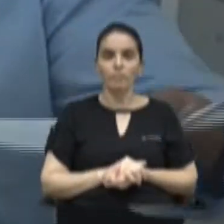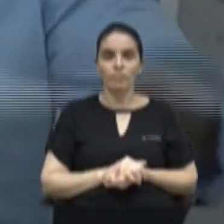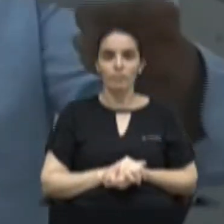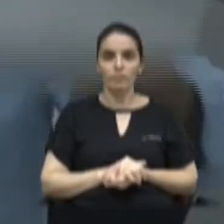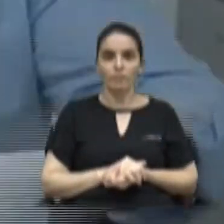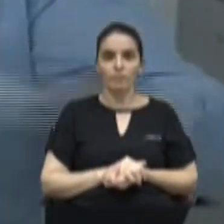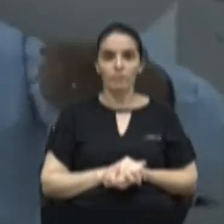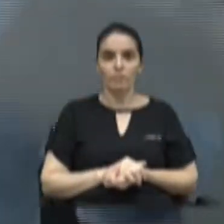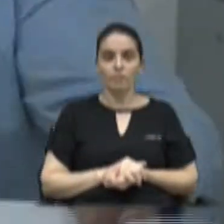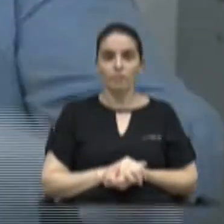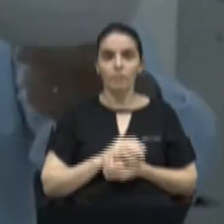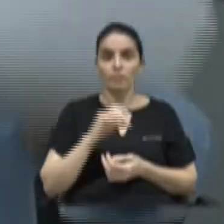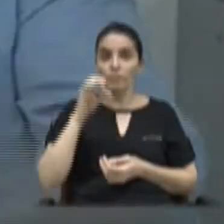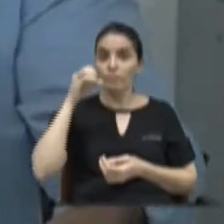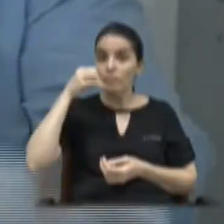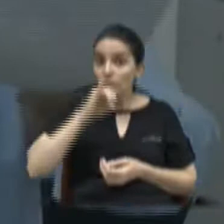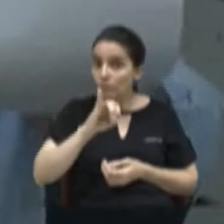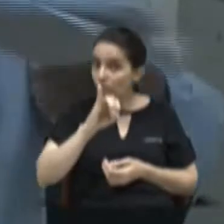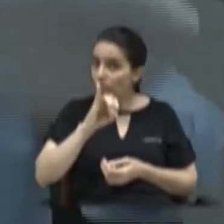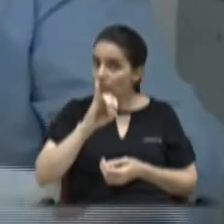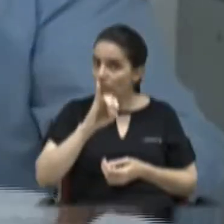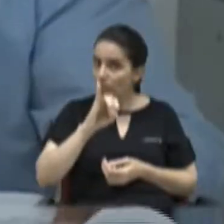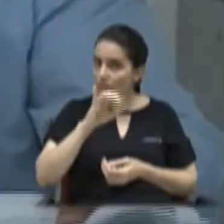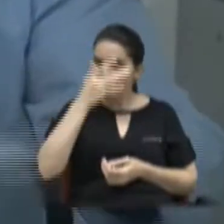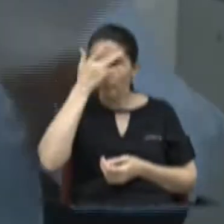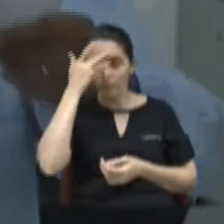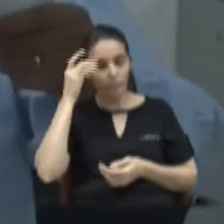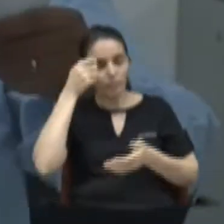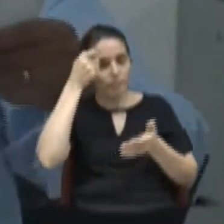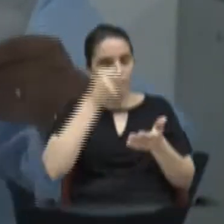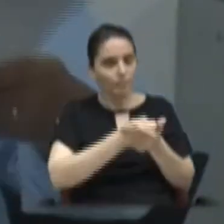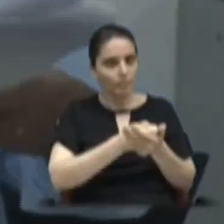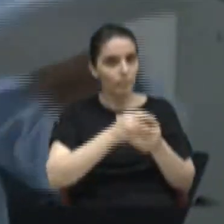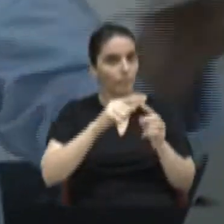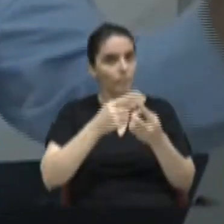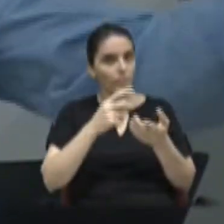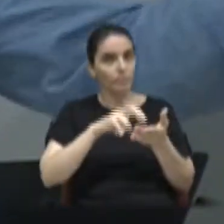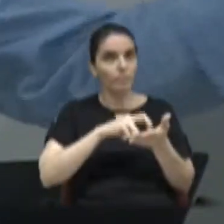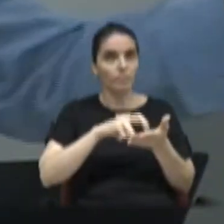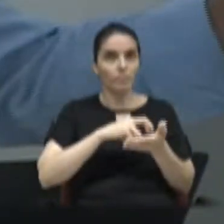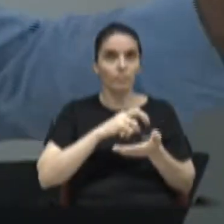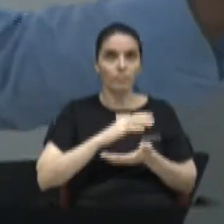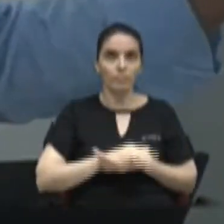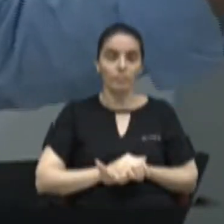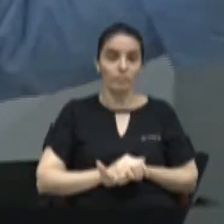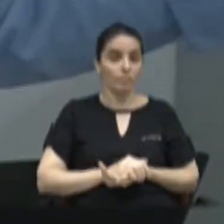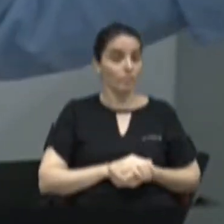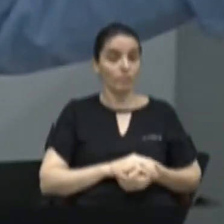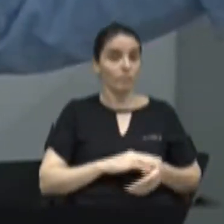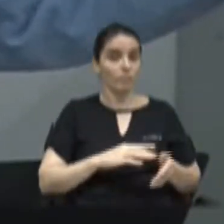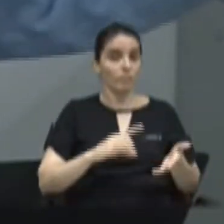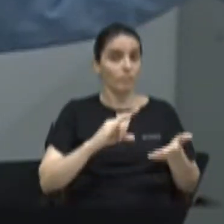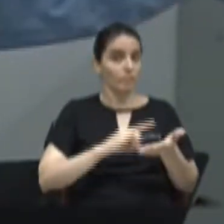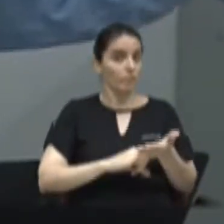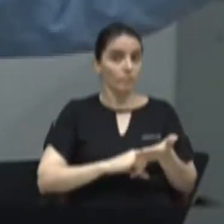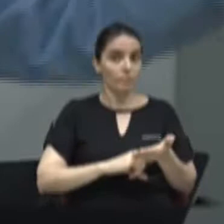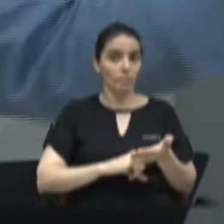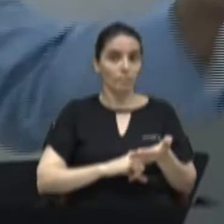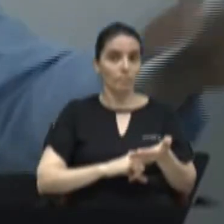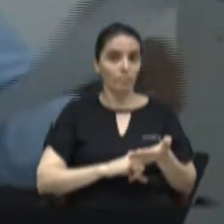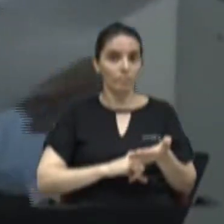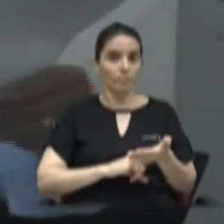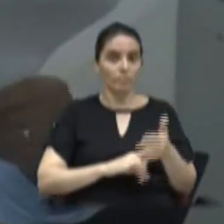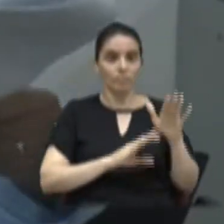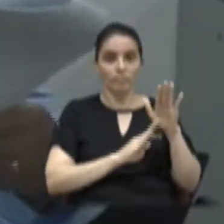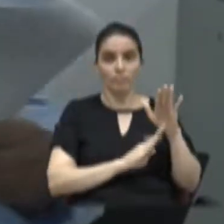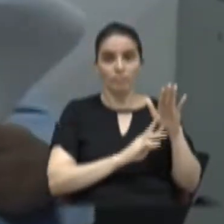Inadimplência, se não pagar a água, não é a tarifa. Agora vamos para a resolução. Está aqui no documento da Odebrecht BRK.